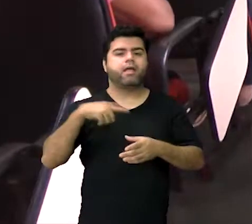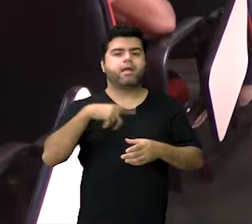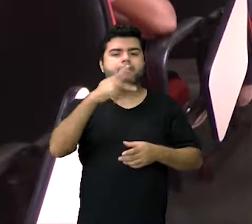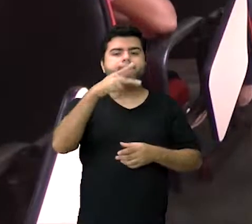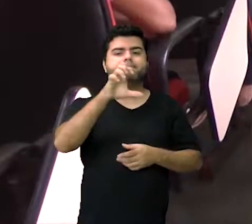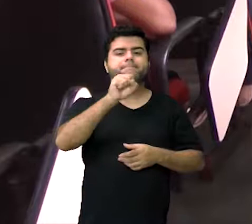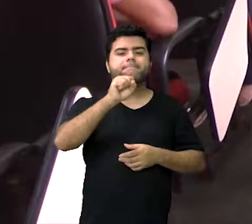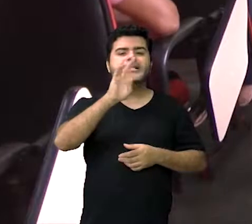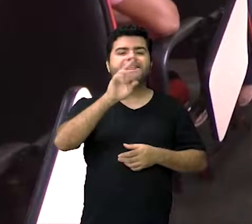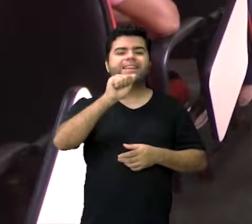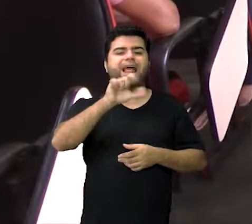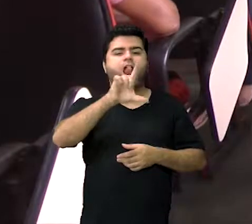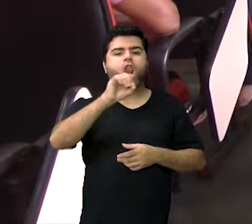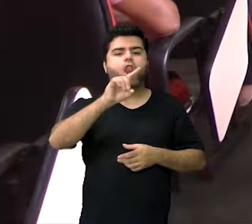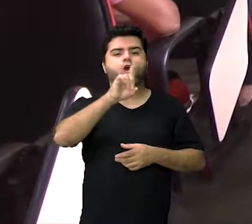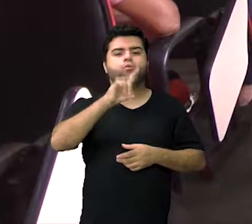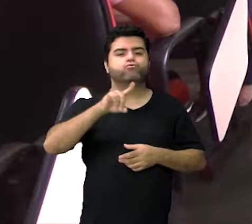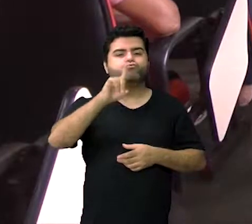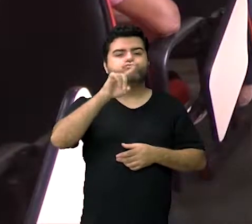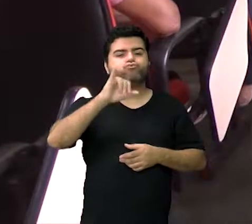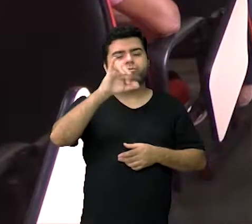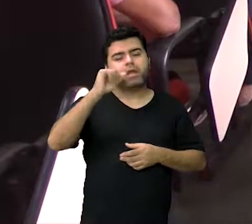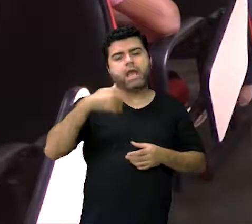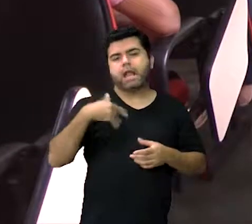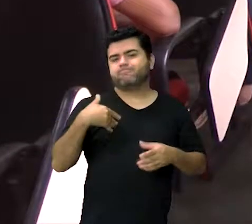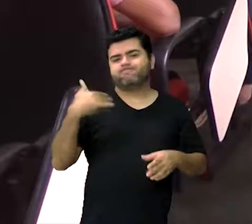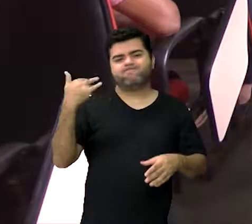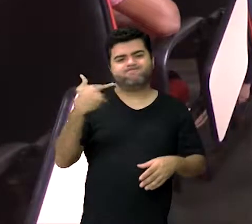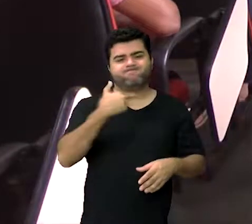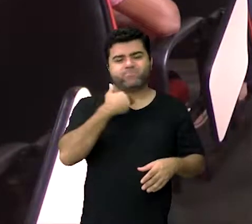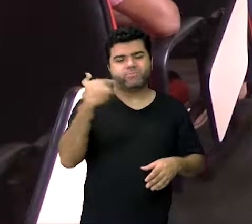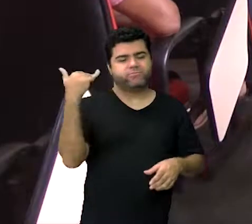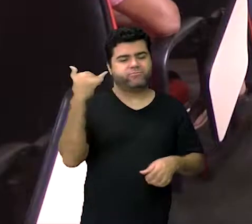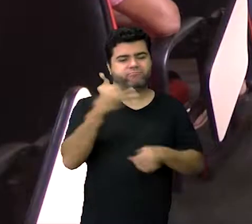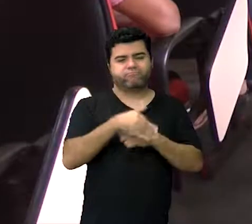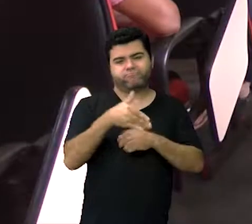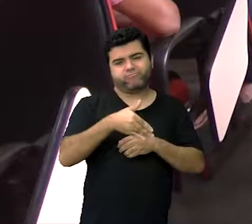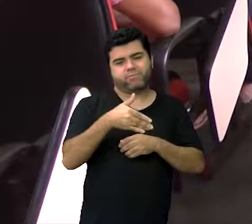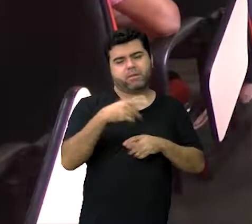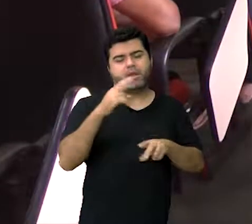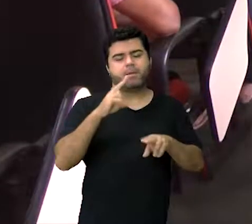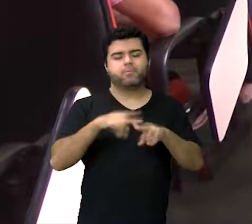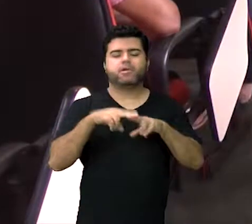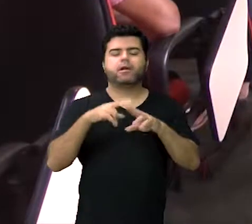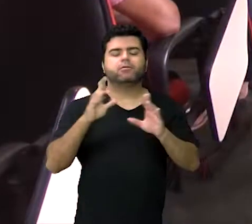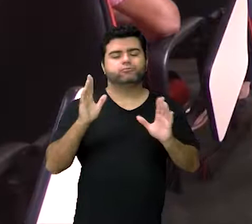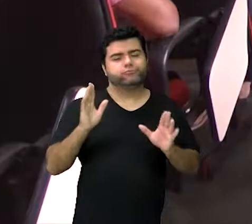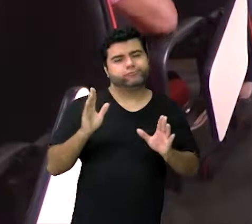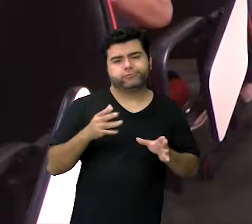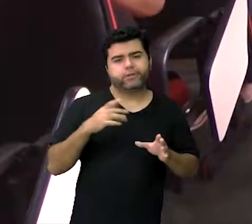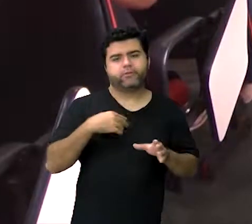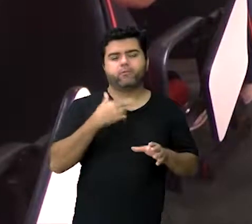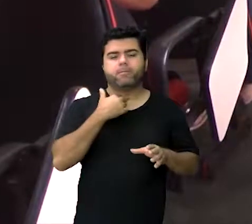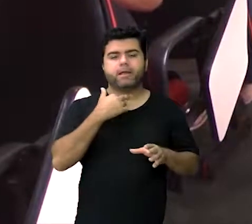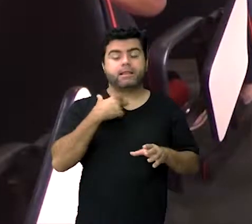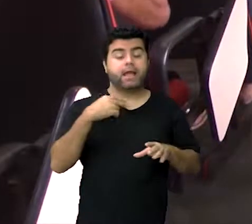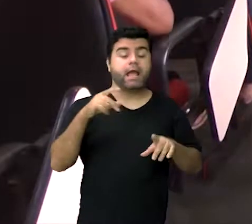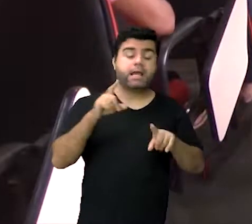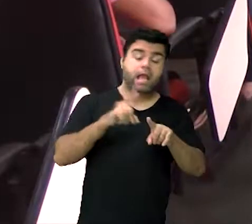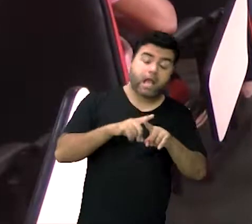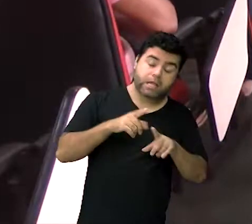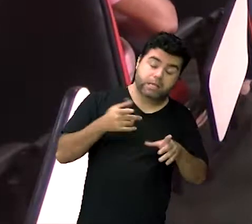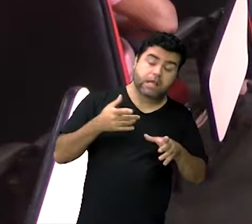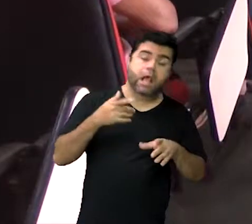Rafaela. Não pôde estar aqui por conta de outro evento e a Sônia vem estar aqui representando